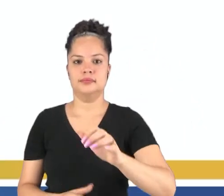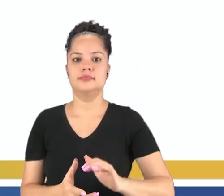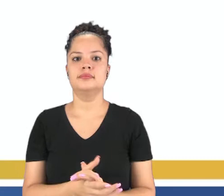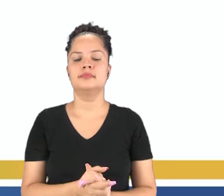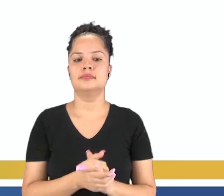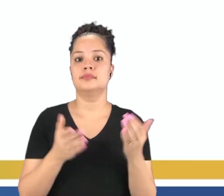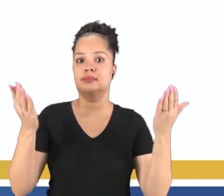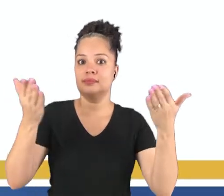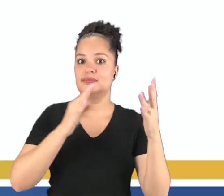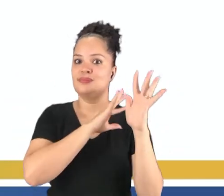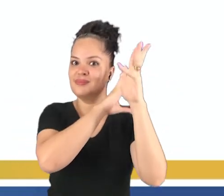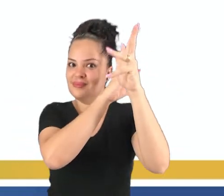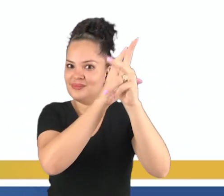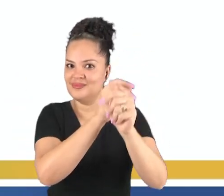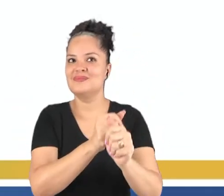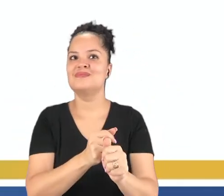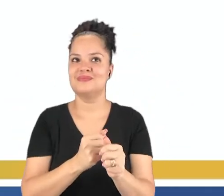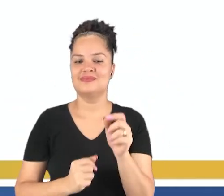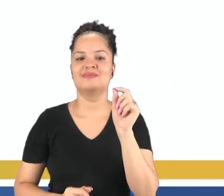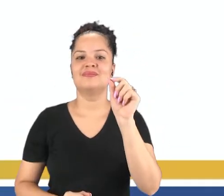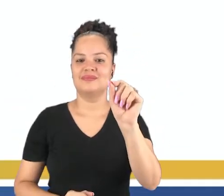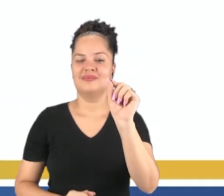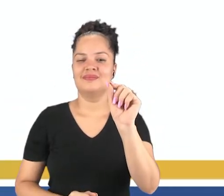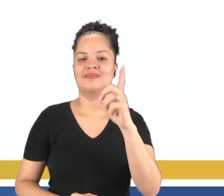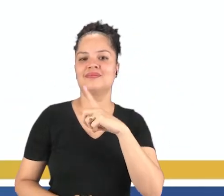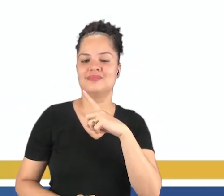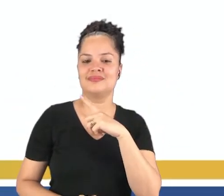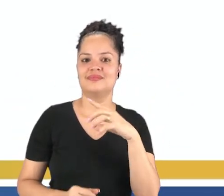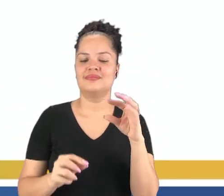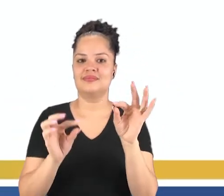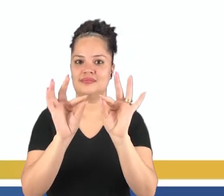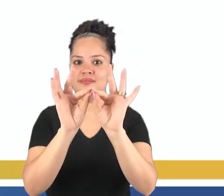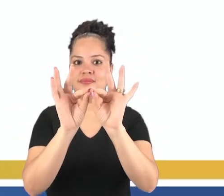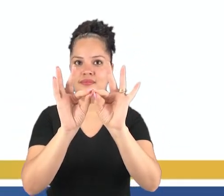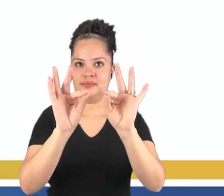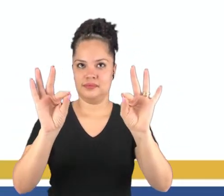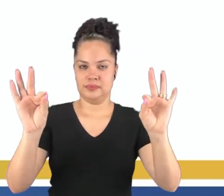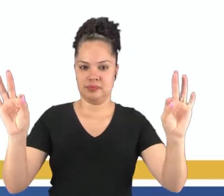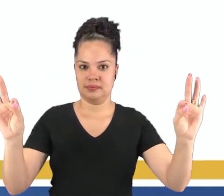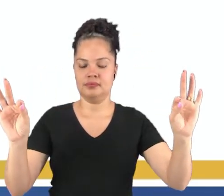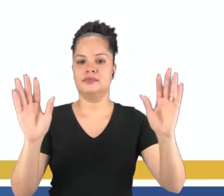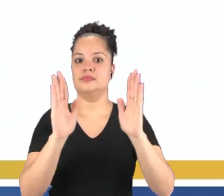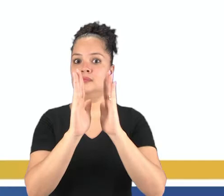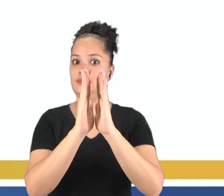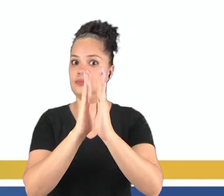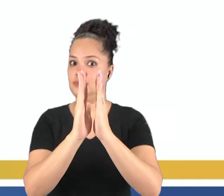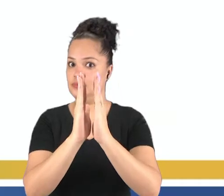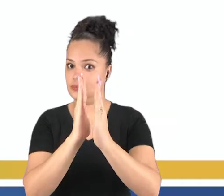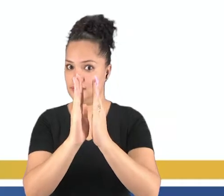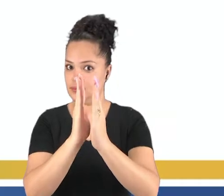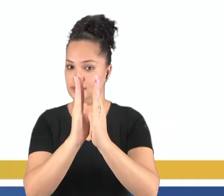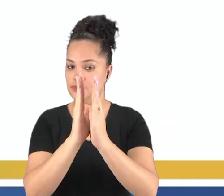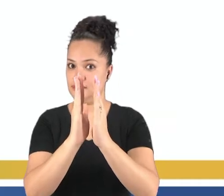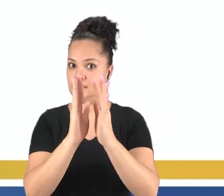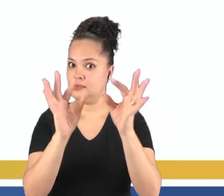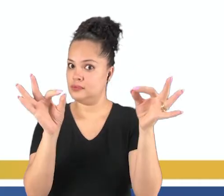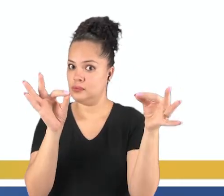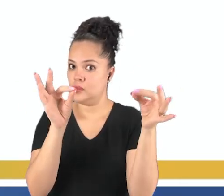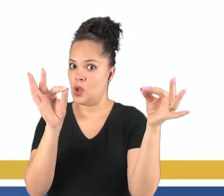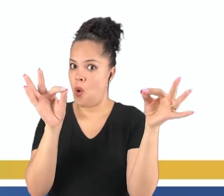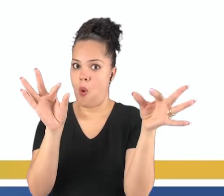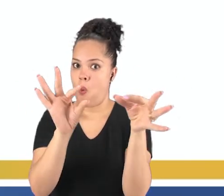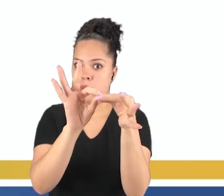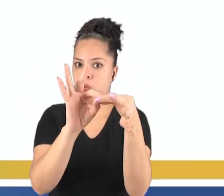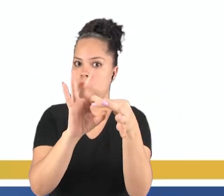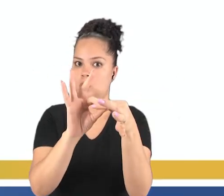Recapitulando um pouquinho aqui, nós temos o quê, pessoal? Que as retas são paralelas, elas não apresentam ponto comum entre si, ou